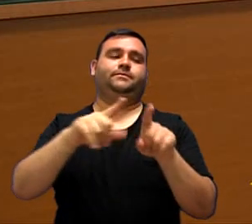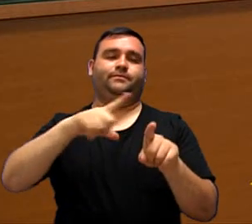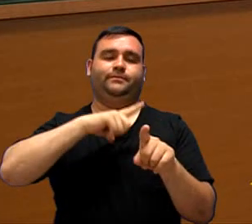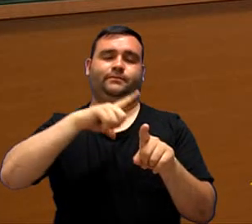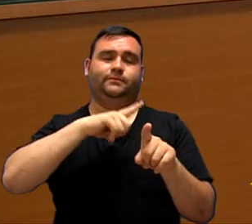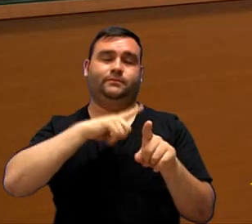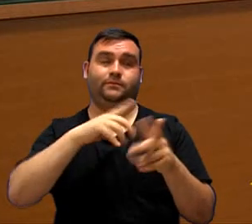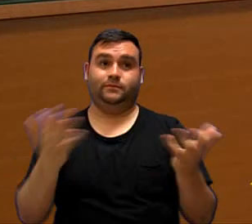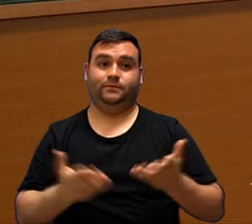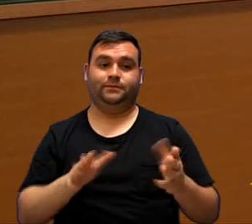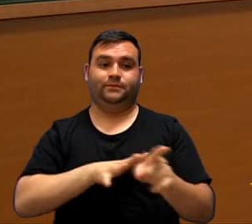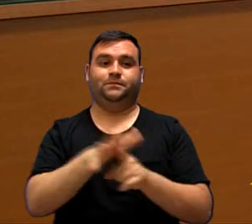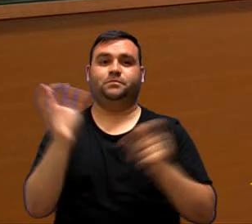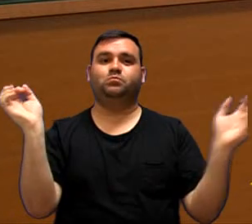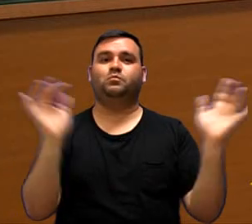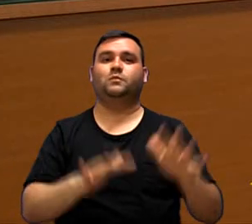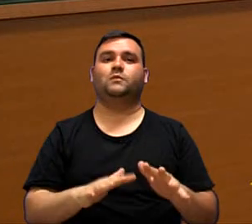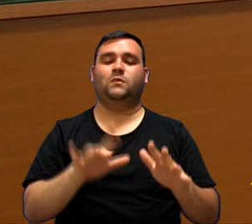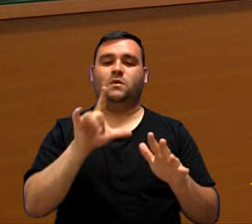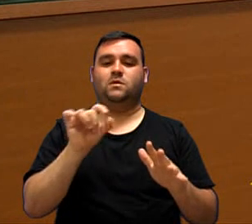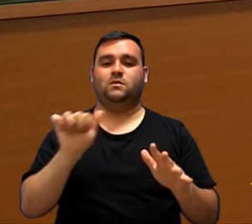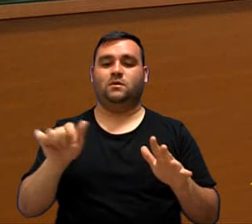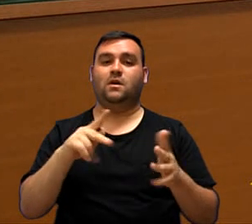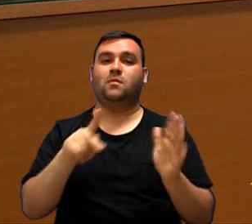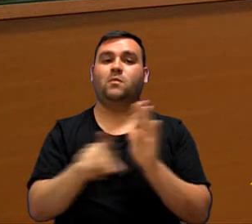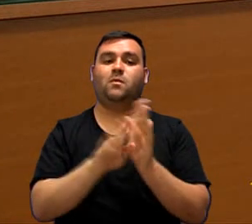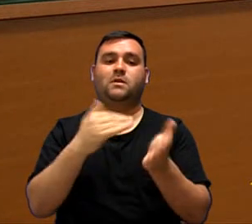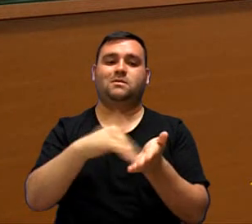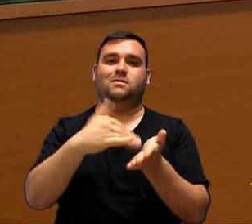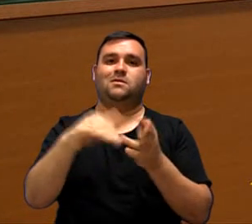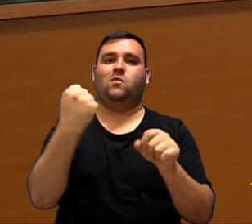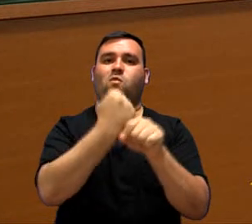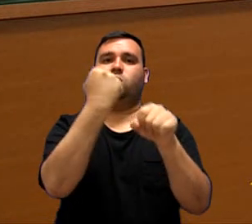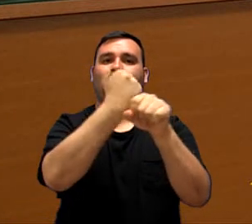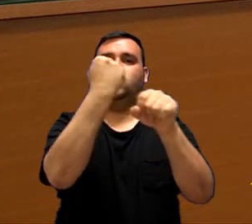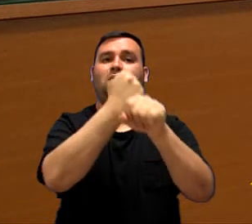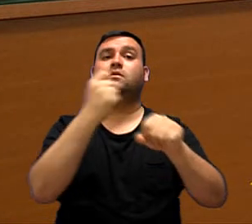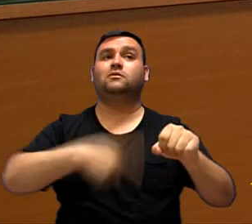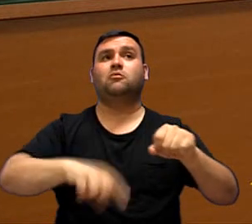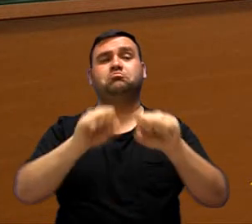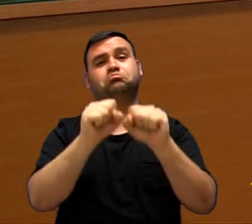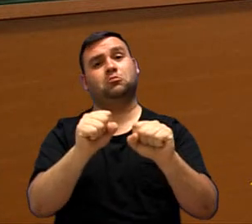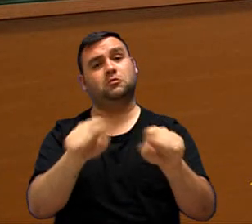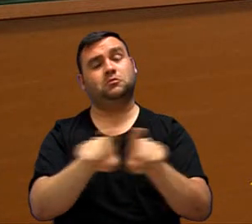aqui a audiência pública da LOA da Secretaria de Obras. Sim.